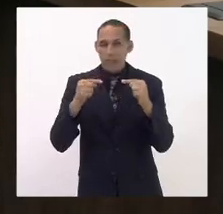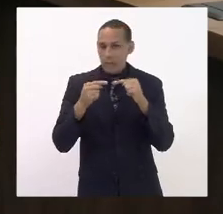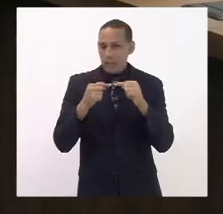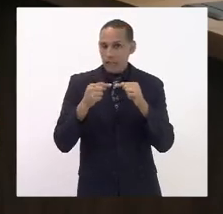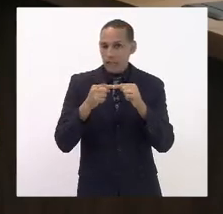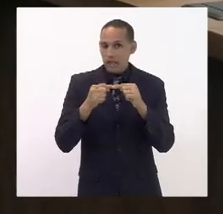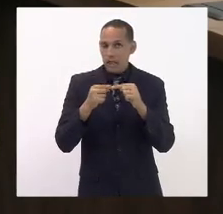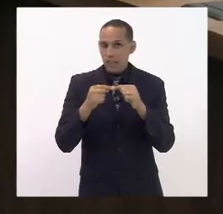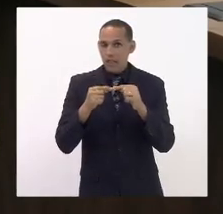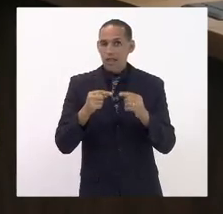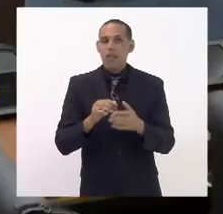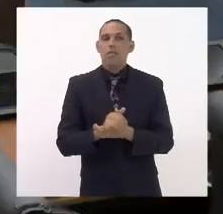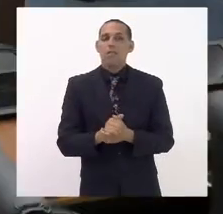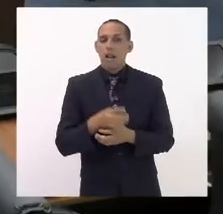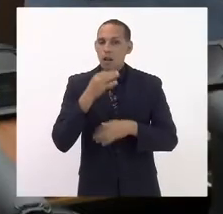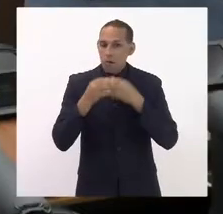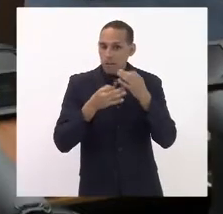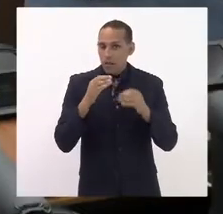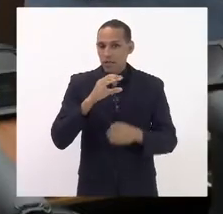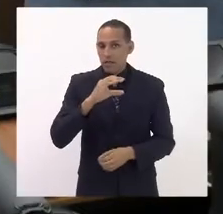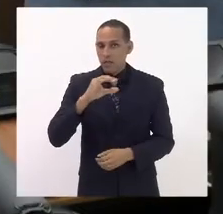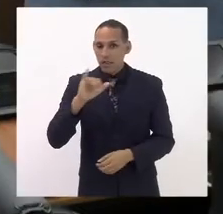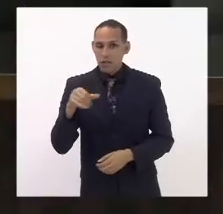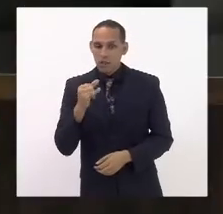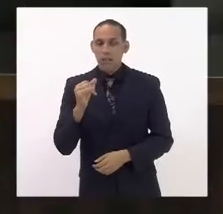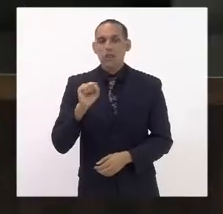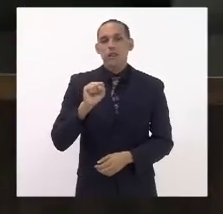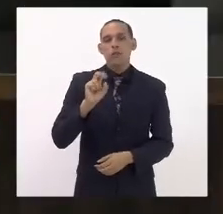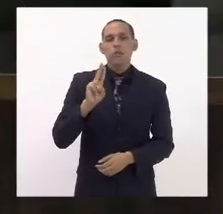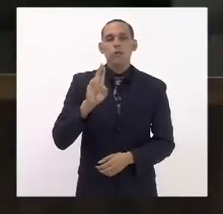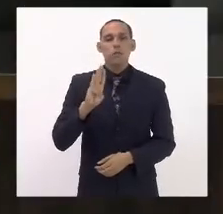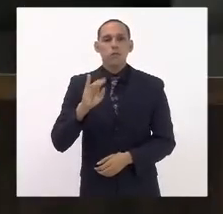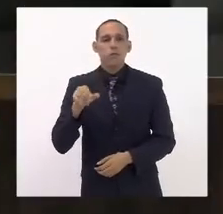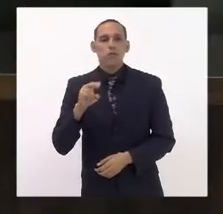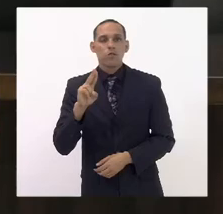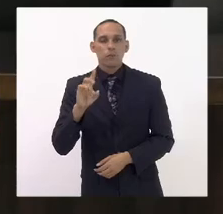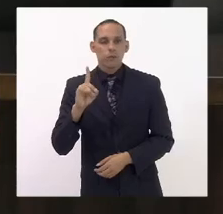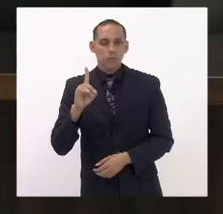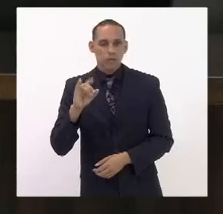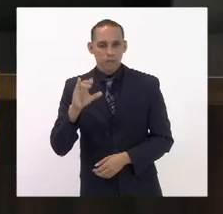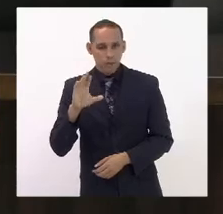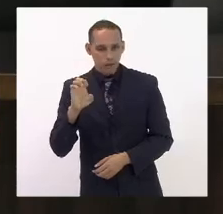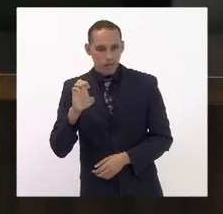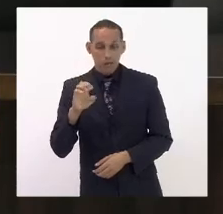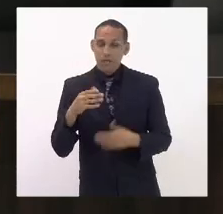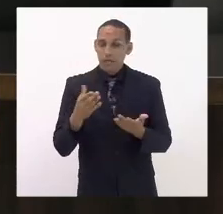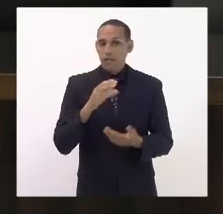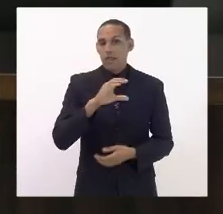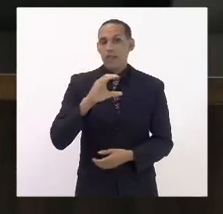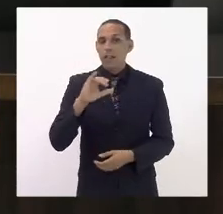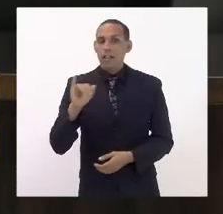CCJ, sub judice. Nesse caso, a CCJ é